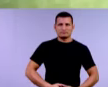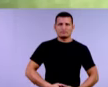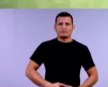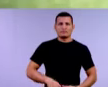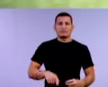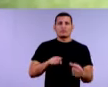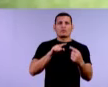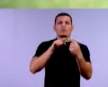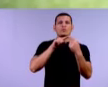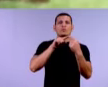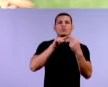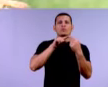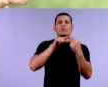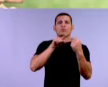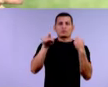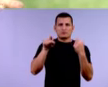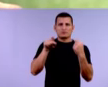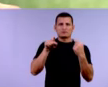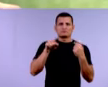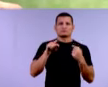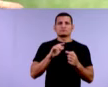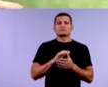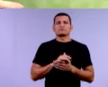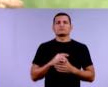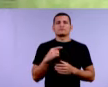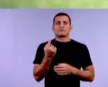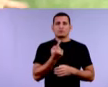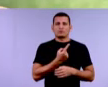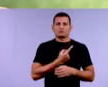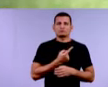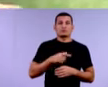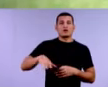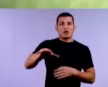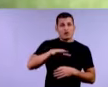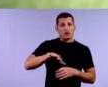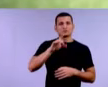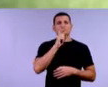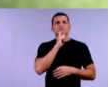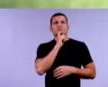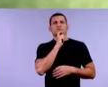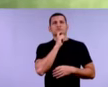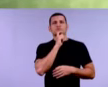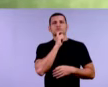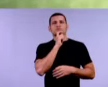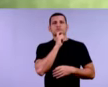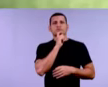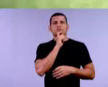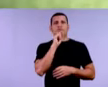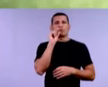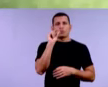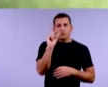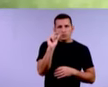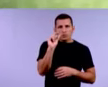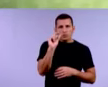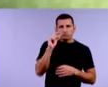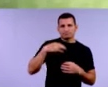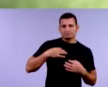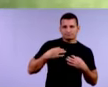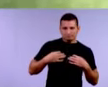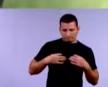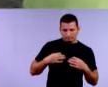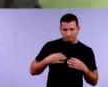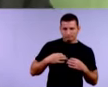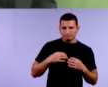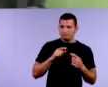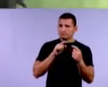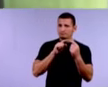nós estarmos num ambiente de um ar-condicionado gelado, virmos também com pouca roupa. Então, a